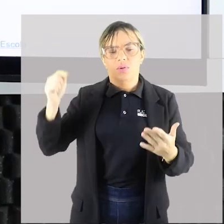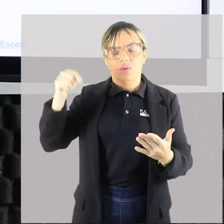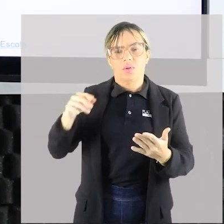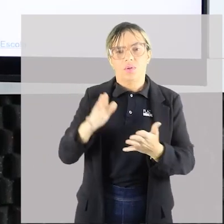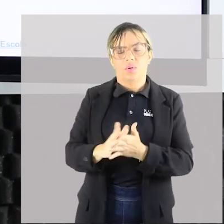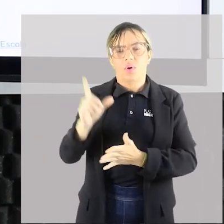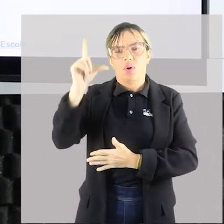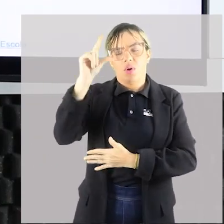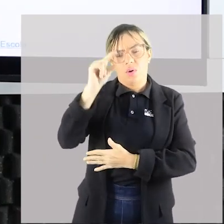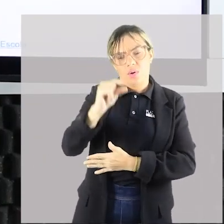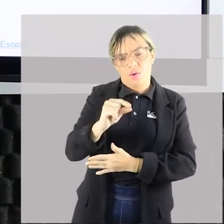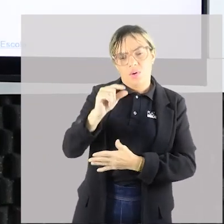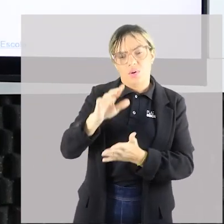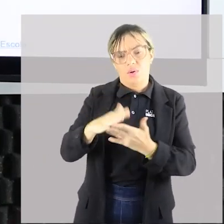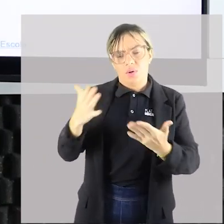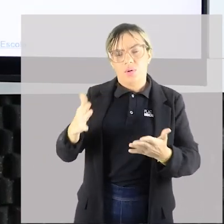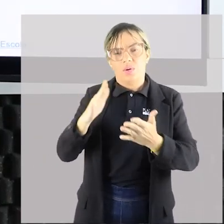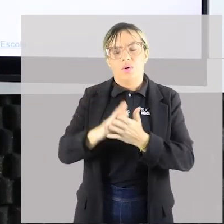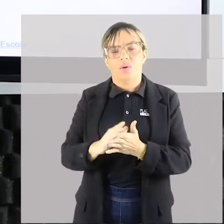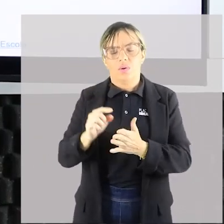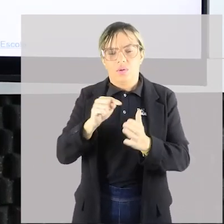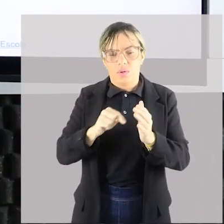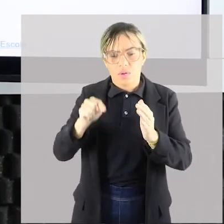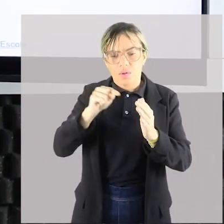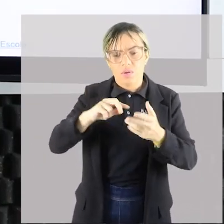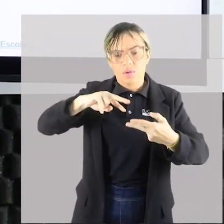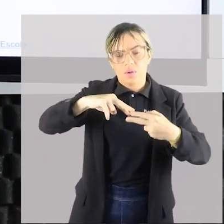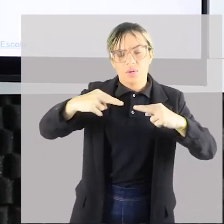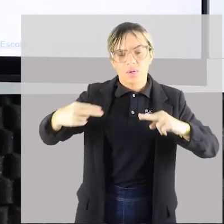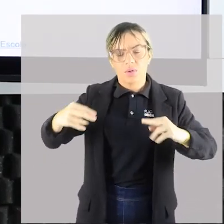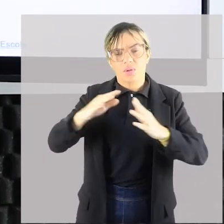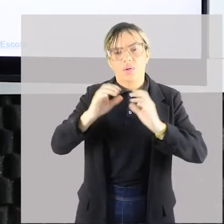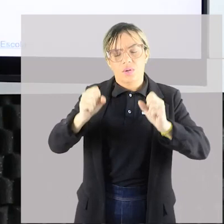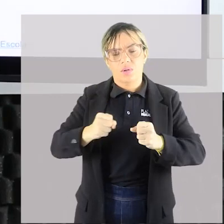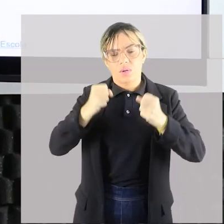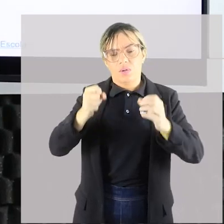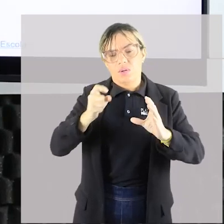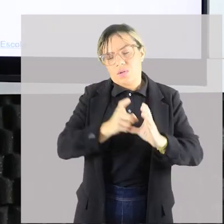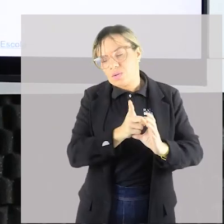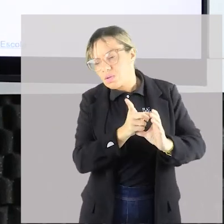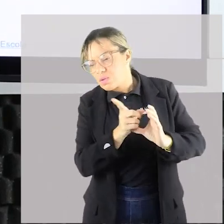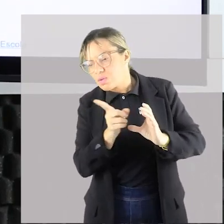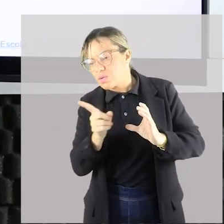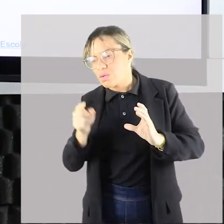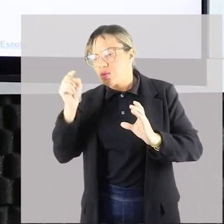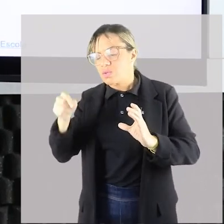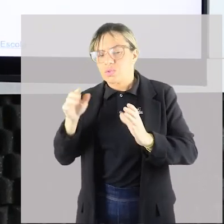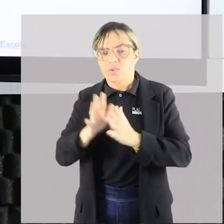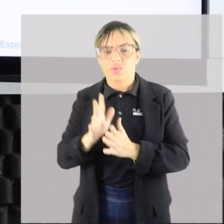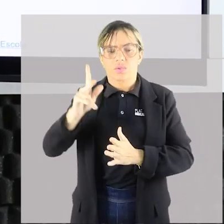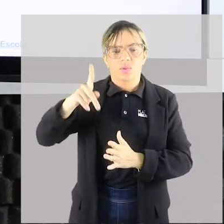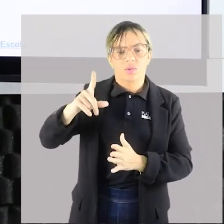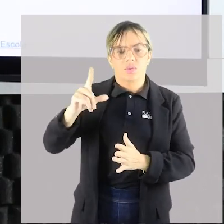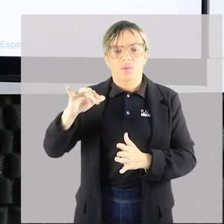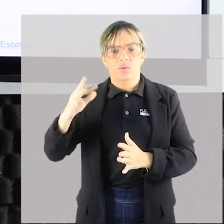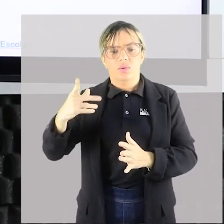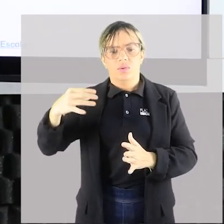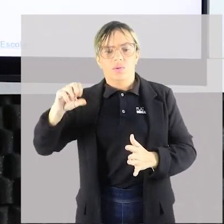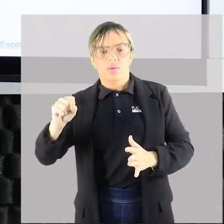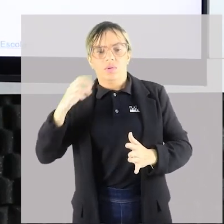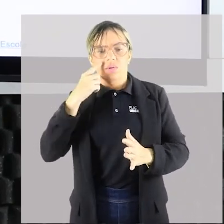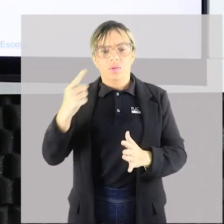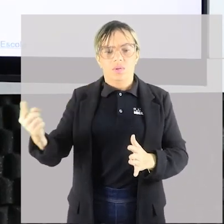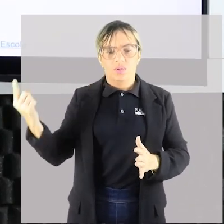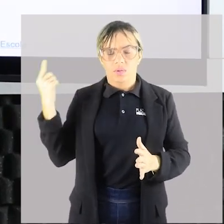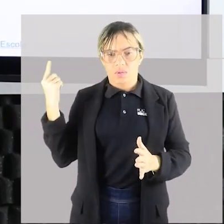um pedaço, né, que é um fragmento do DNA, ele pode ser passado através dessa ponte, fazendo então com que